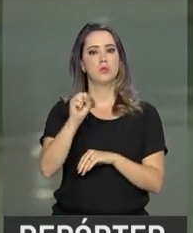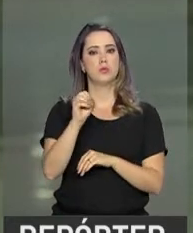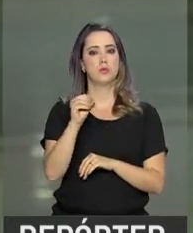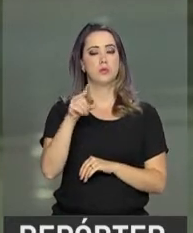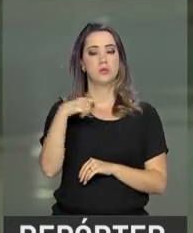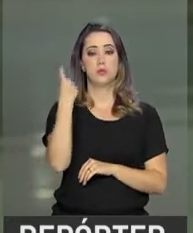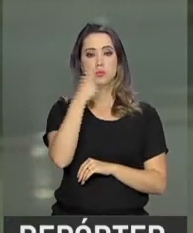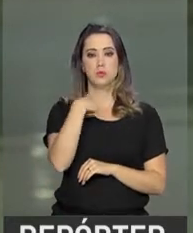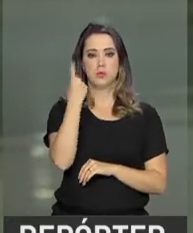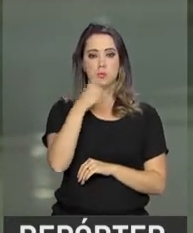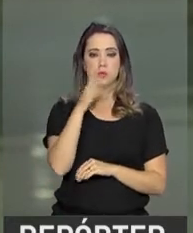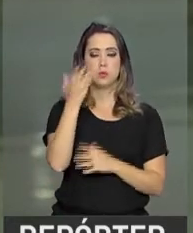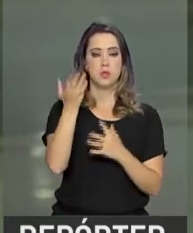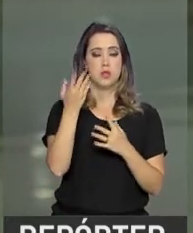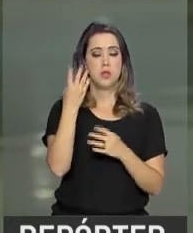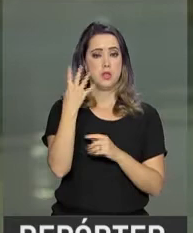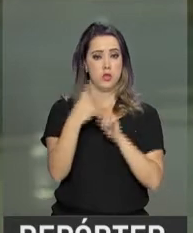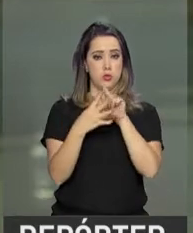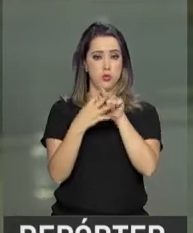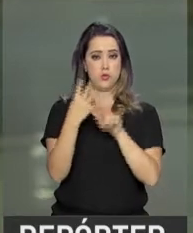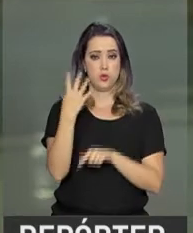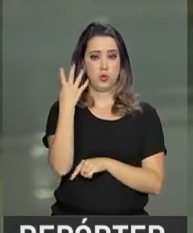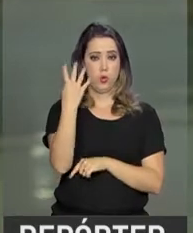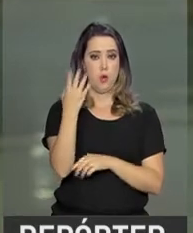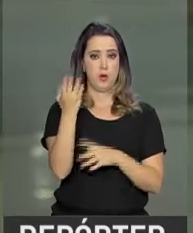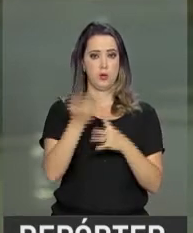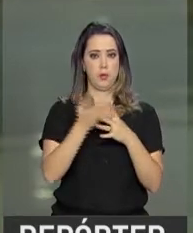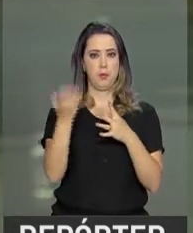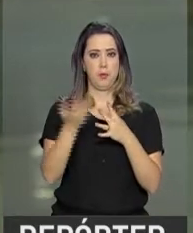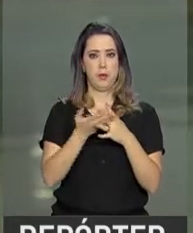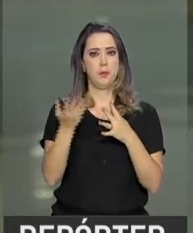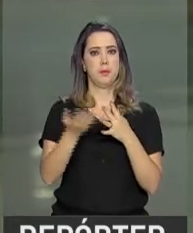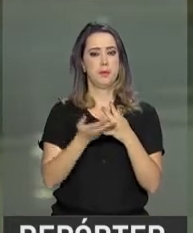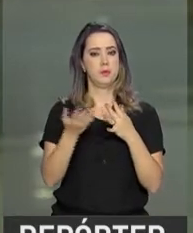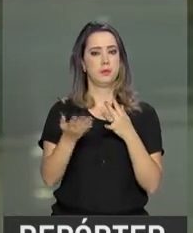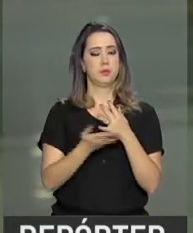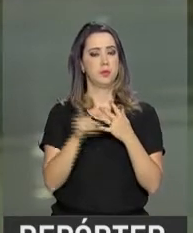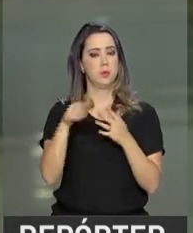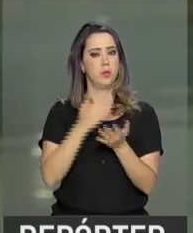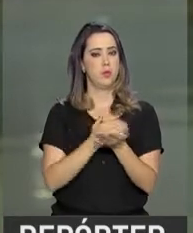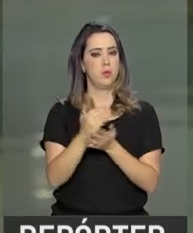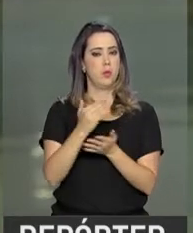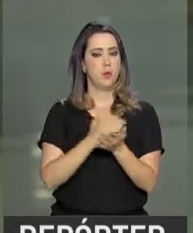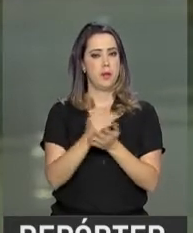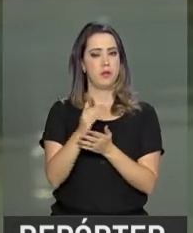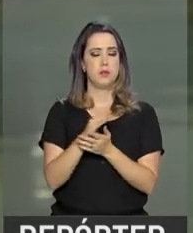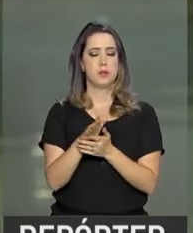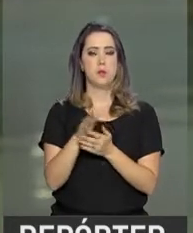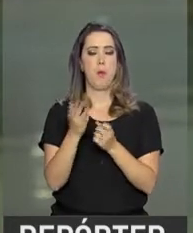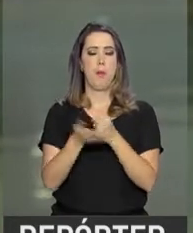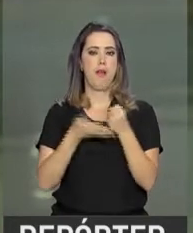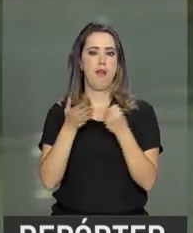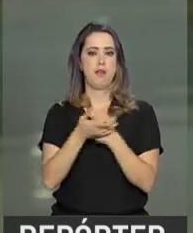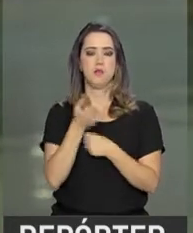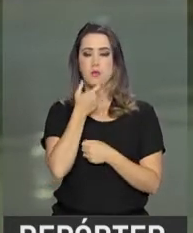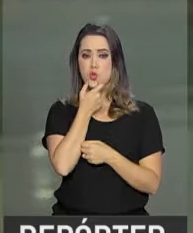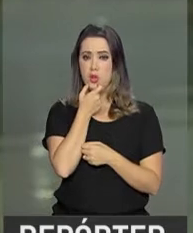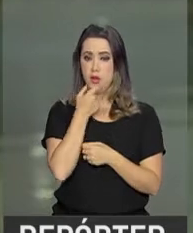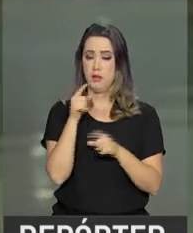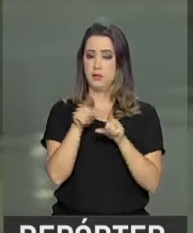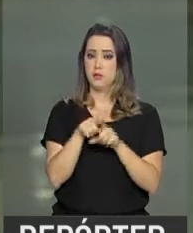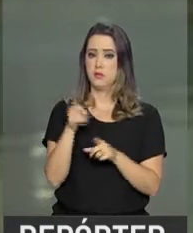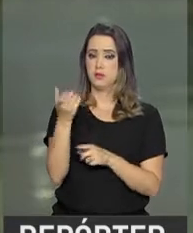horas e é dividido em quatro módulos incluindo as noções básicas de língua inglesa é quem estiver interessado